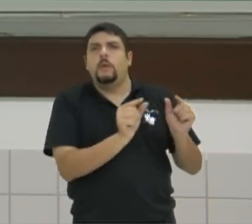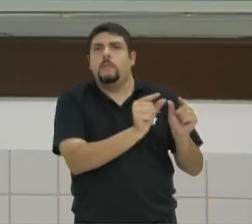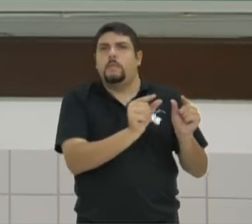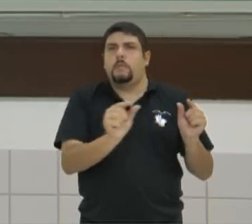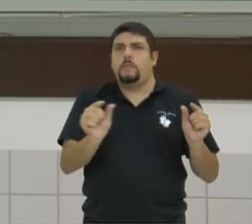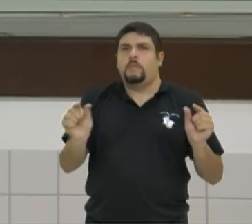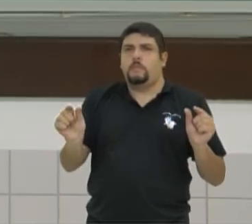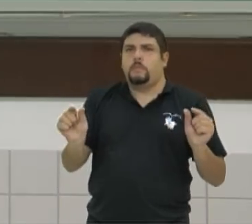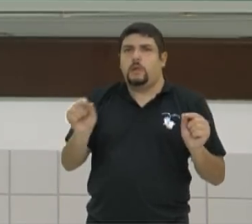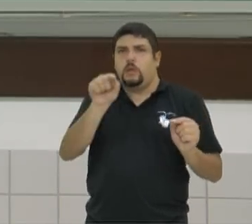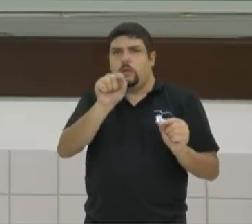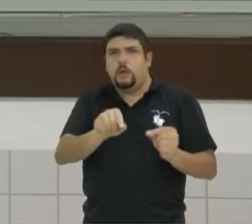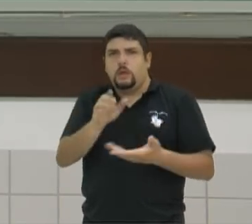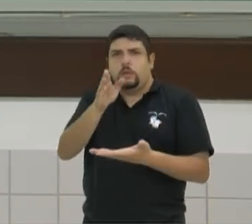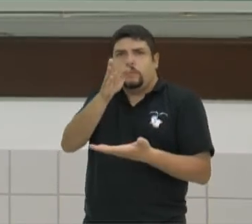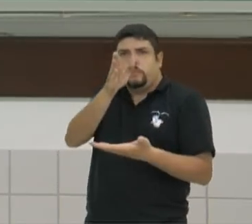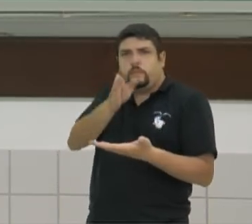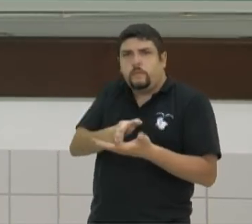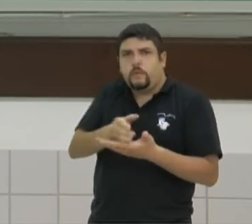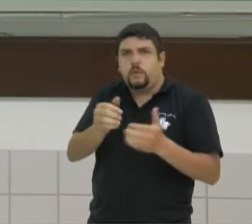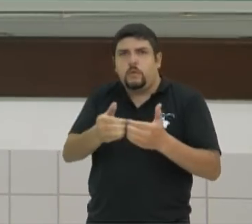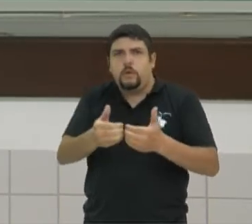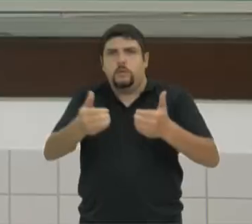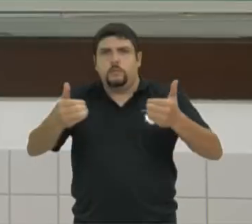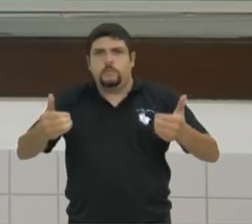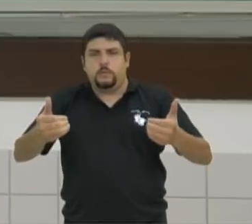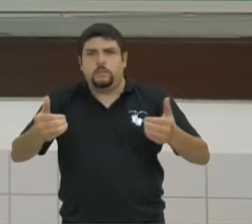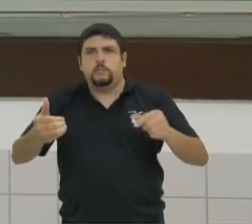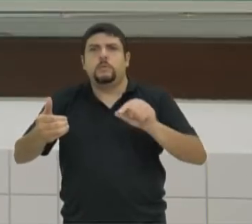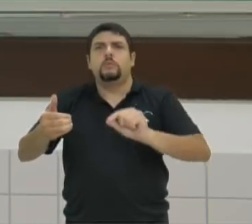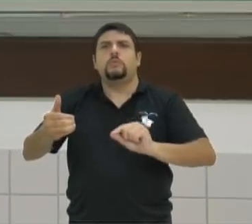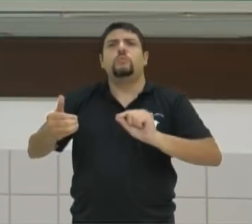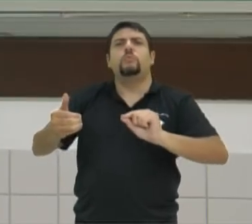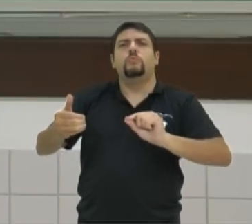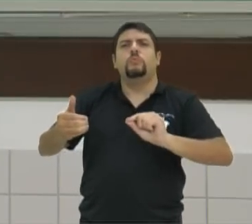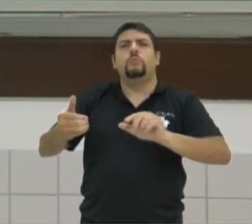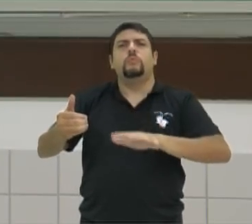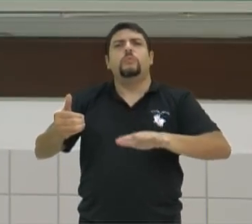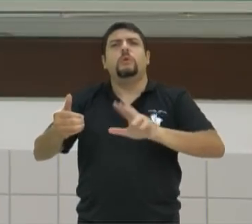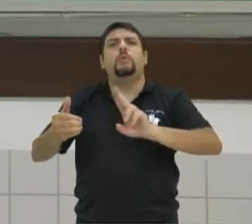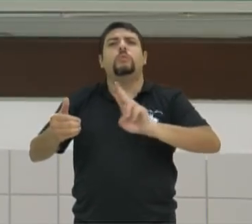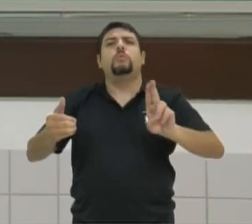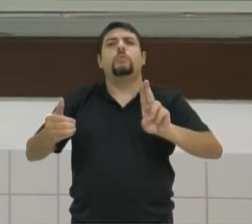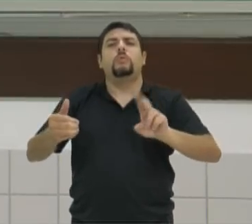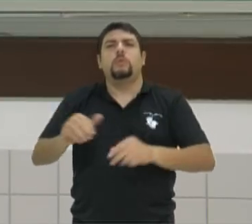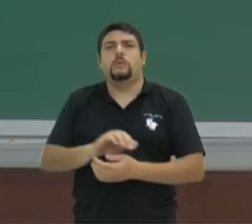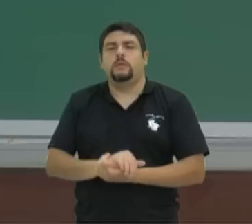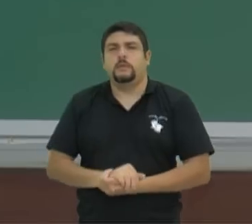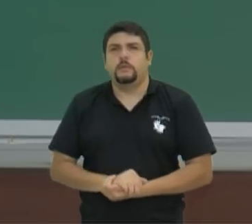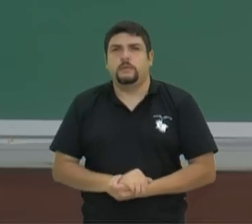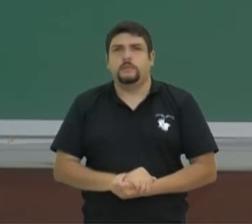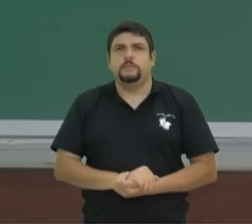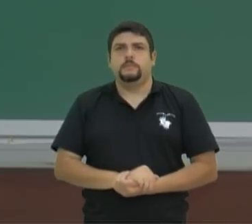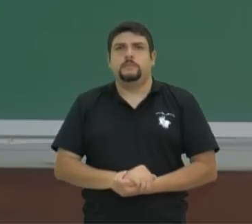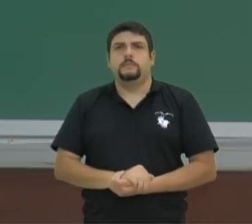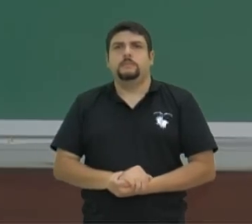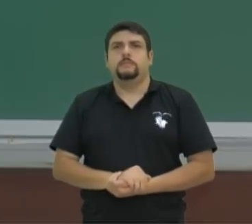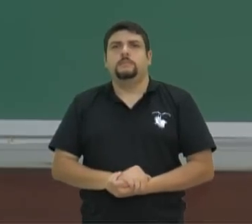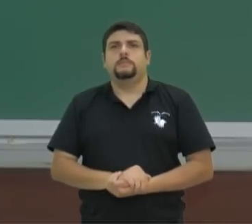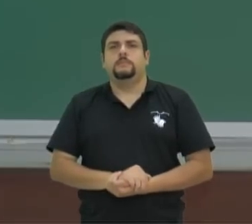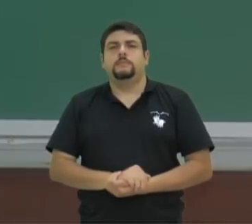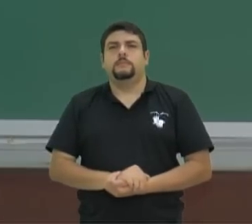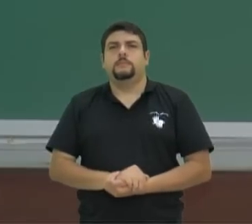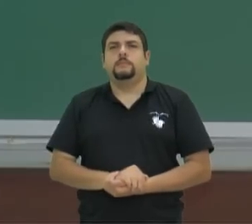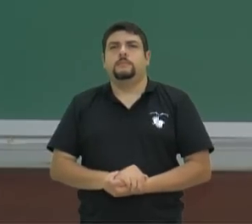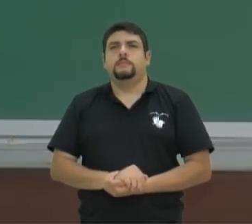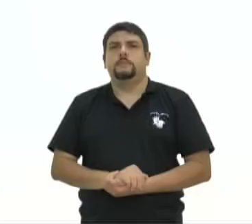que separa os outros dados em duas quantidades iguais, é a letra A, média, letra B, moda,